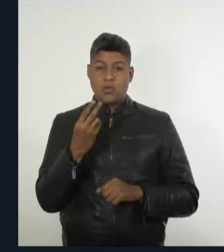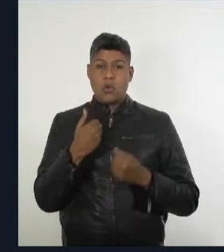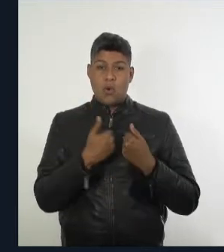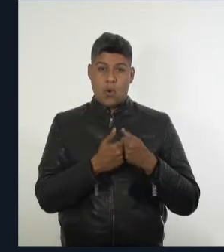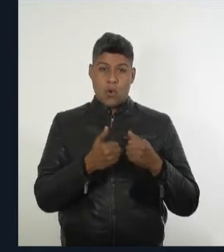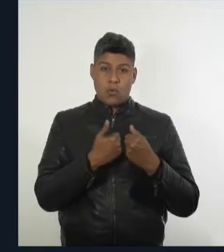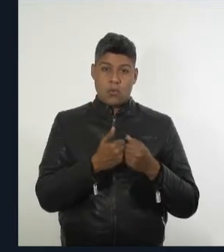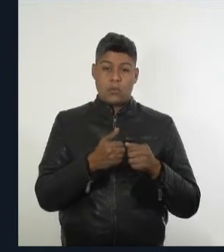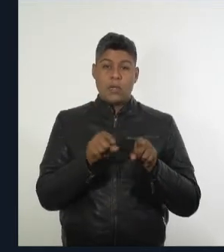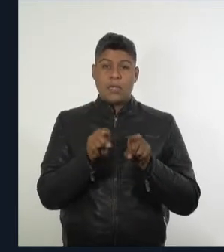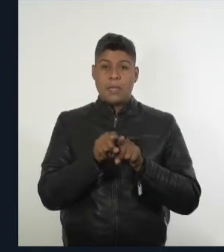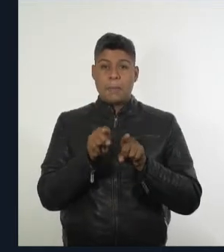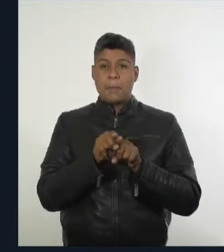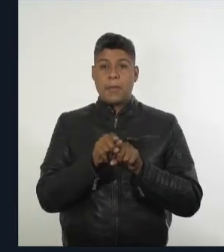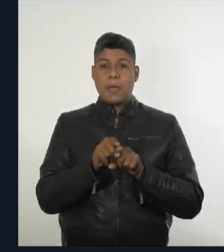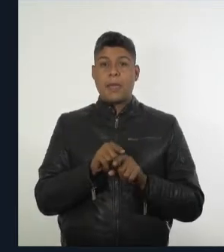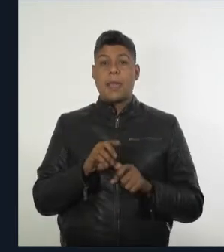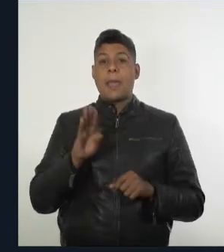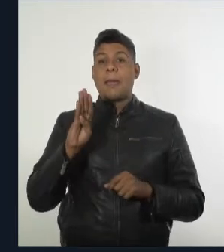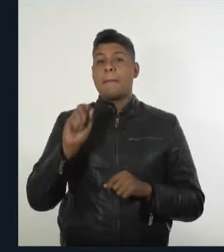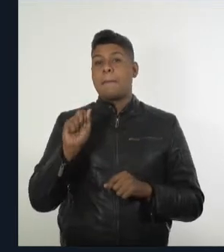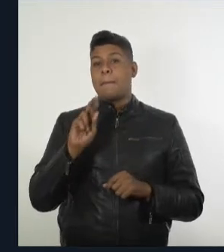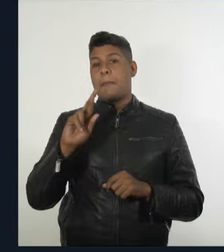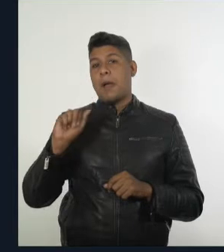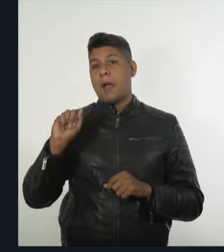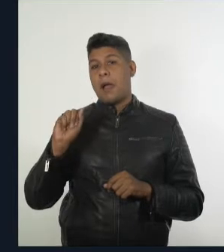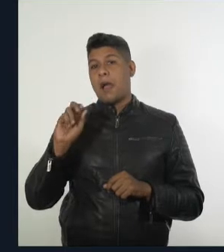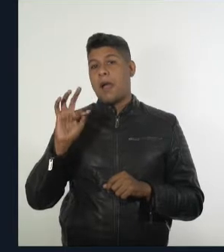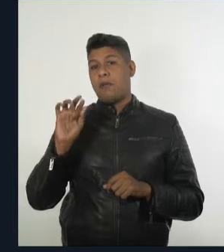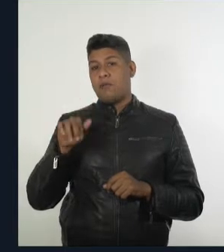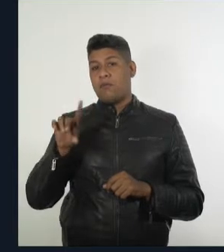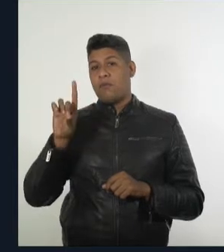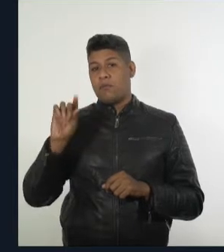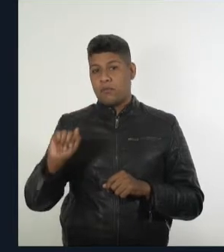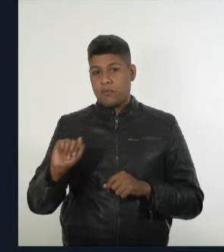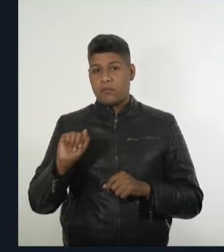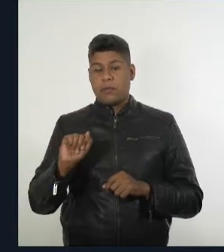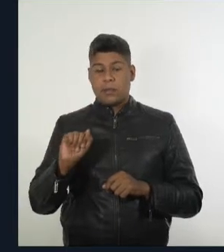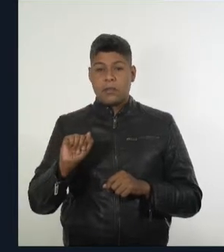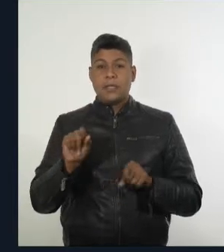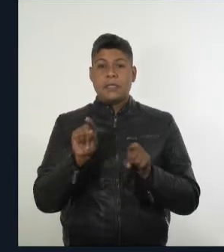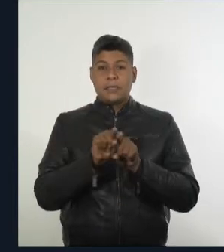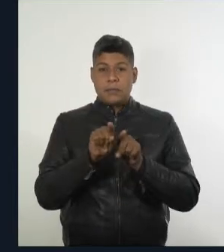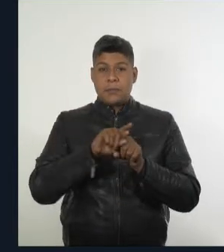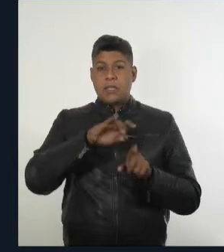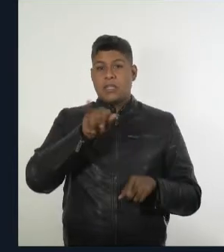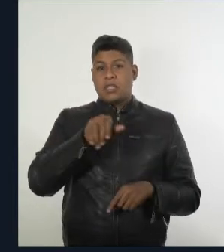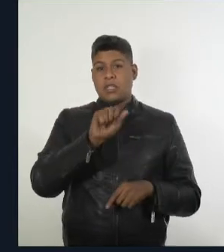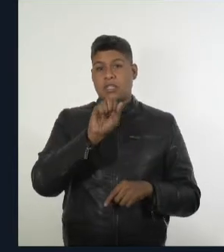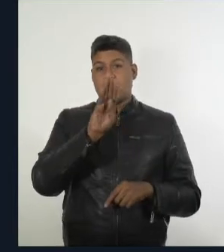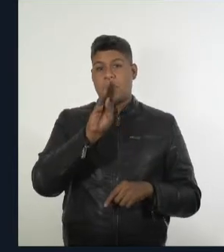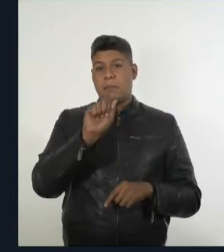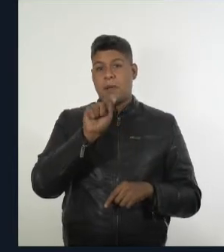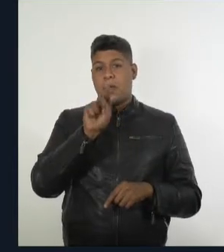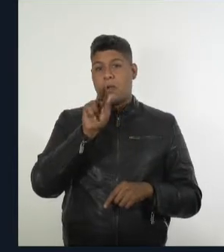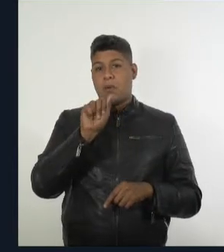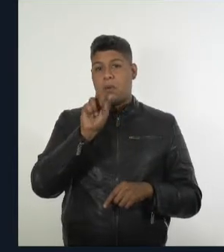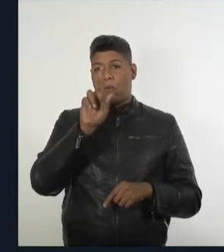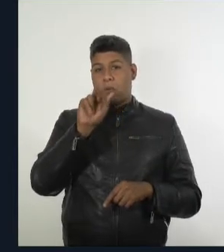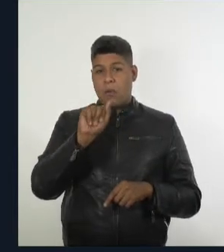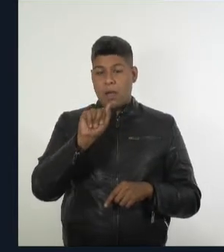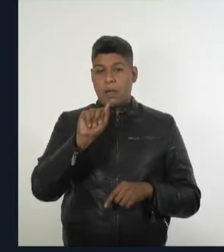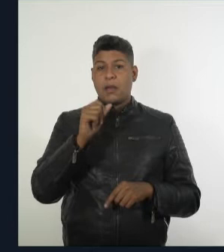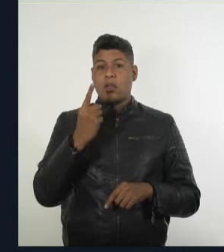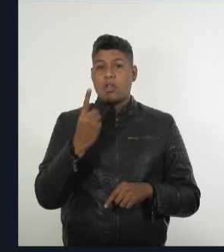terminal rodoviário da Barra Funda, 1.336 ônibus, no terminal rodoviário do Jabaquara e de cargas da Fernão